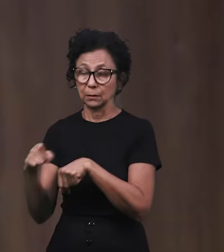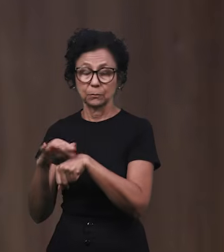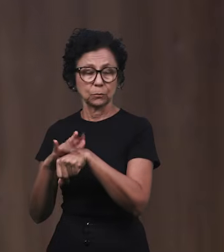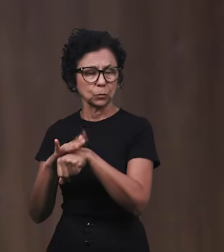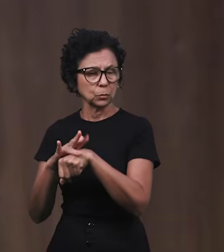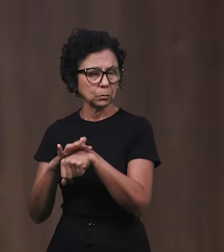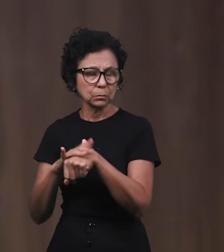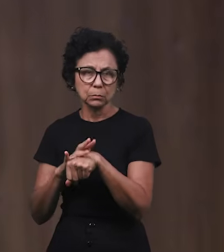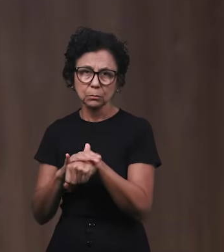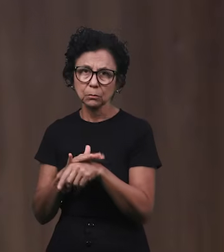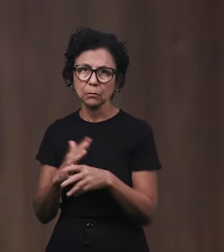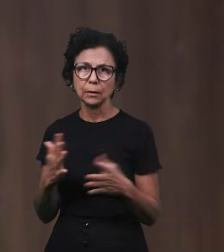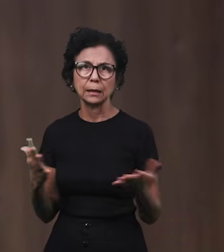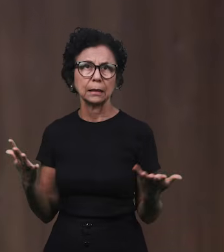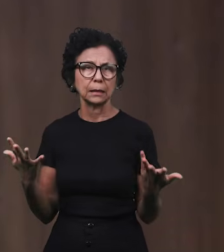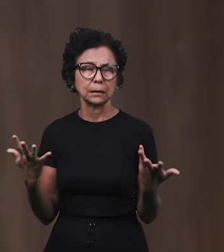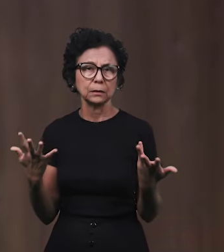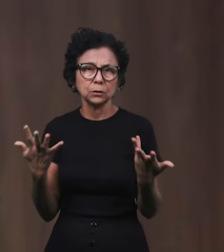sido,